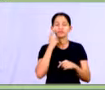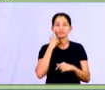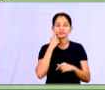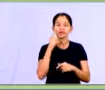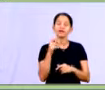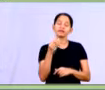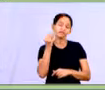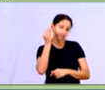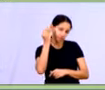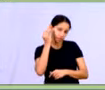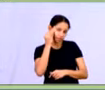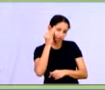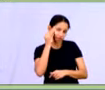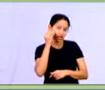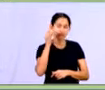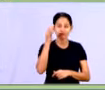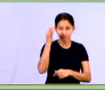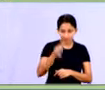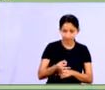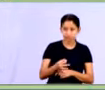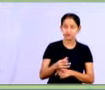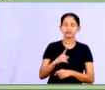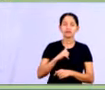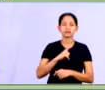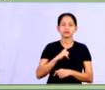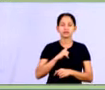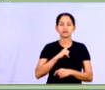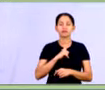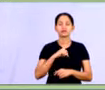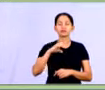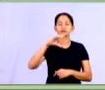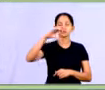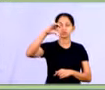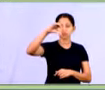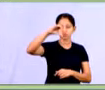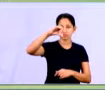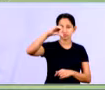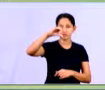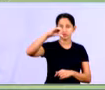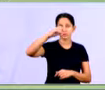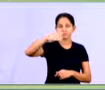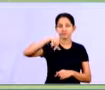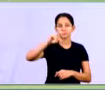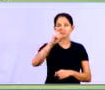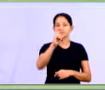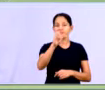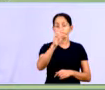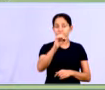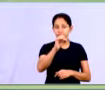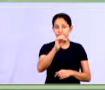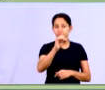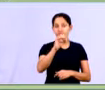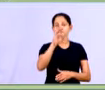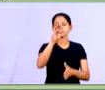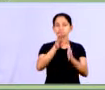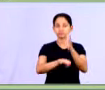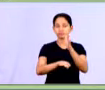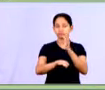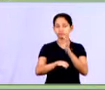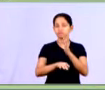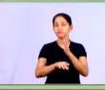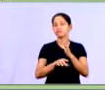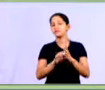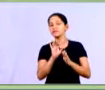dos 9, né? 9,50, calcula para nós, professora. Isso, menos